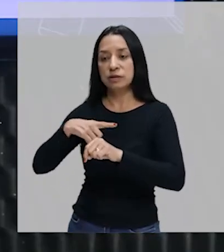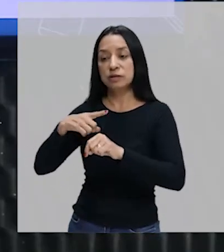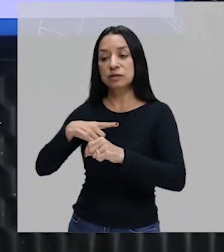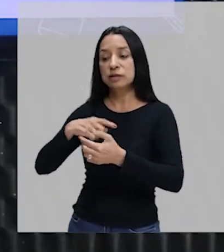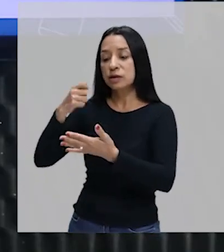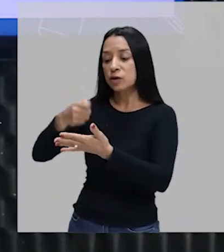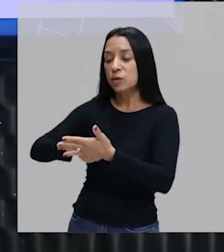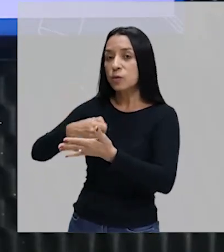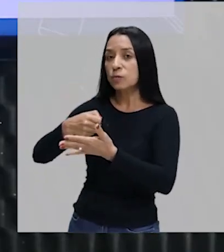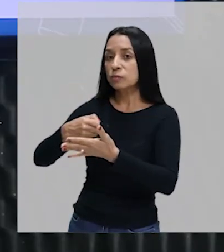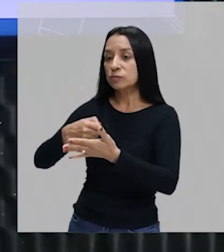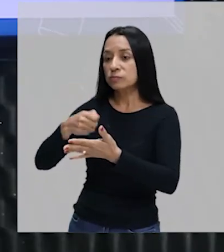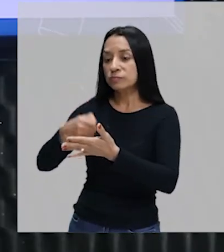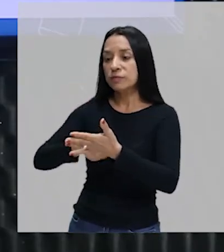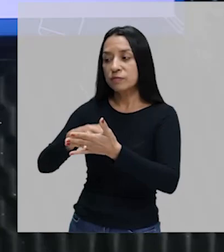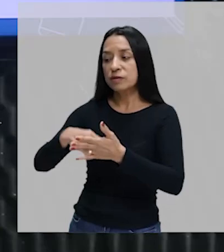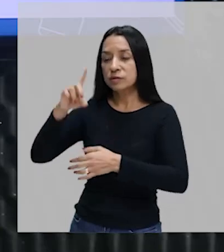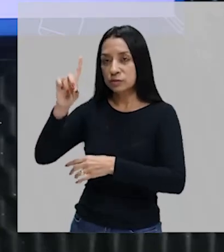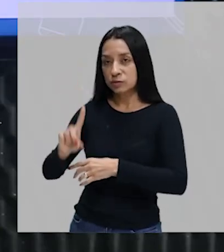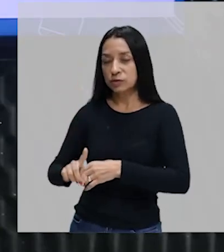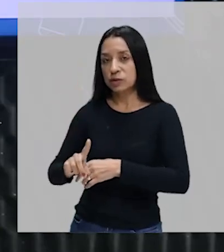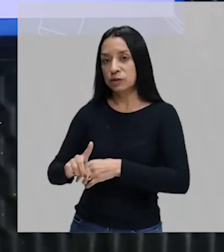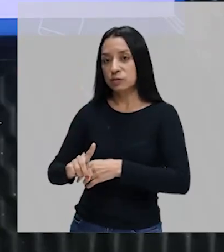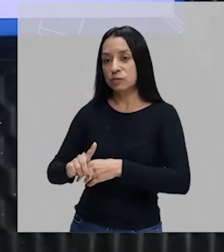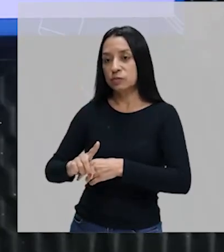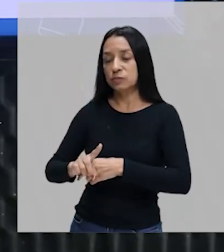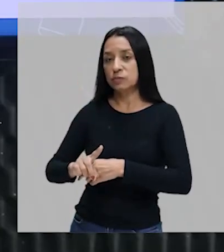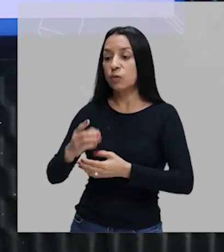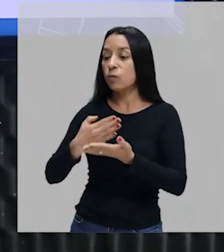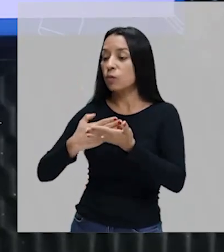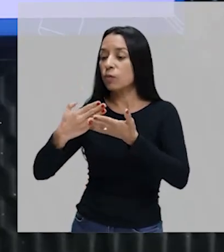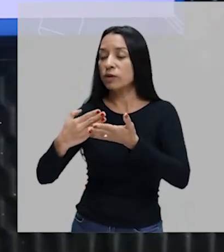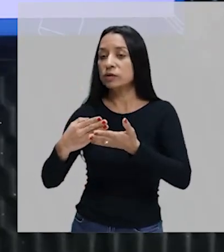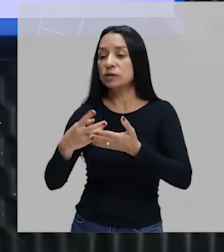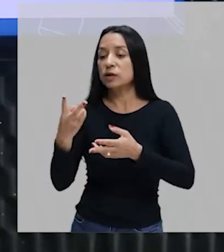deveres a partir de dois documentos. A carta de doação